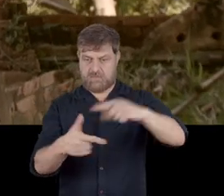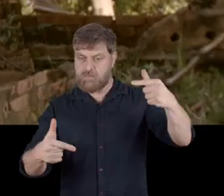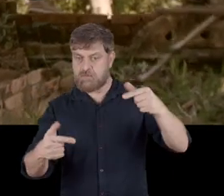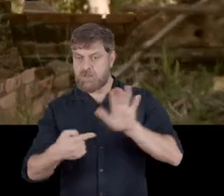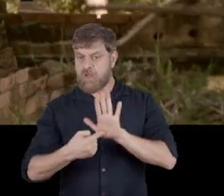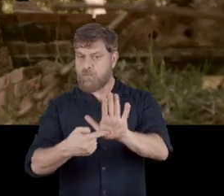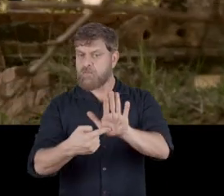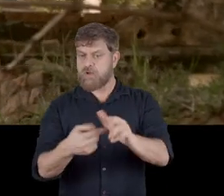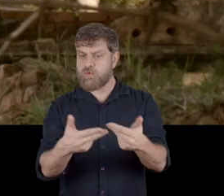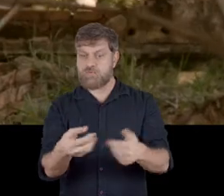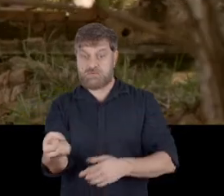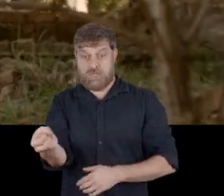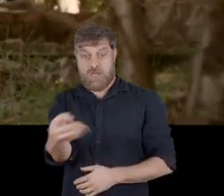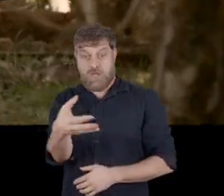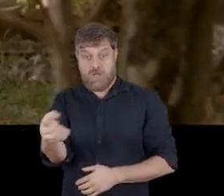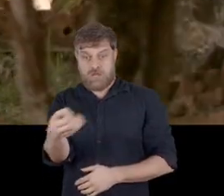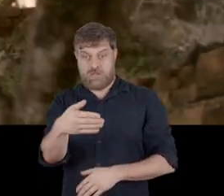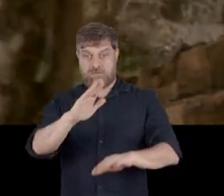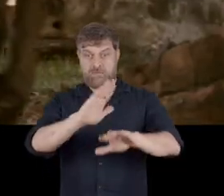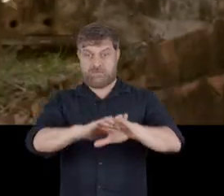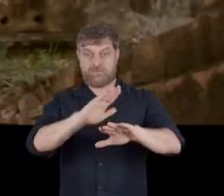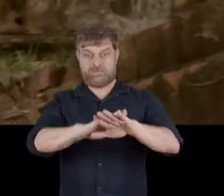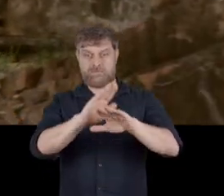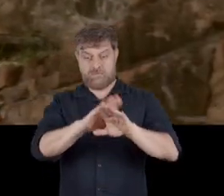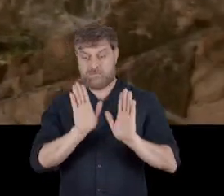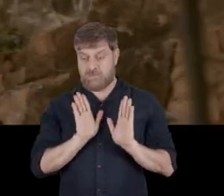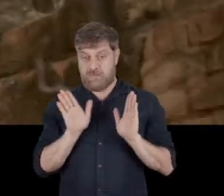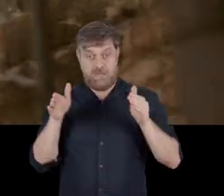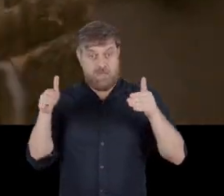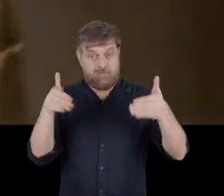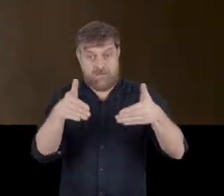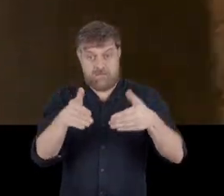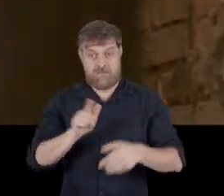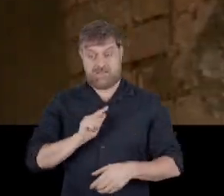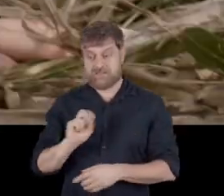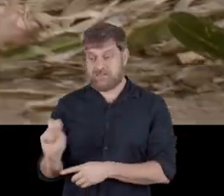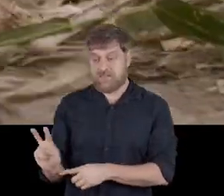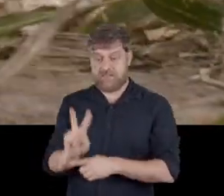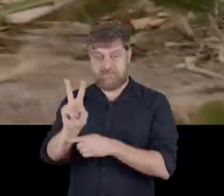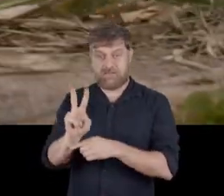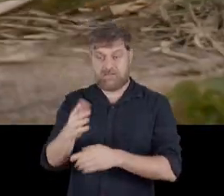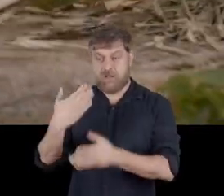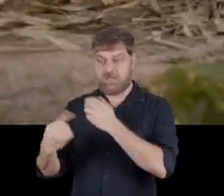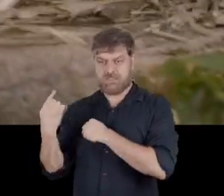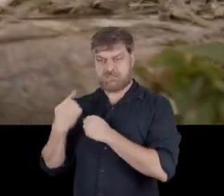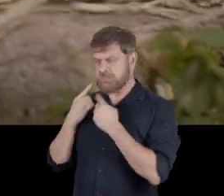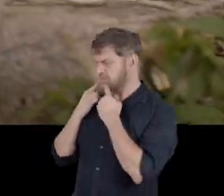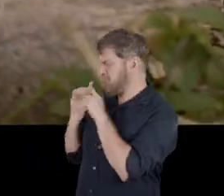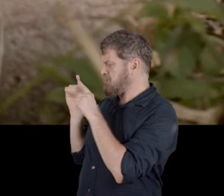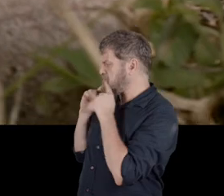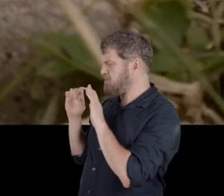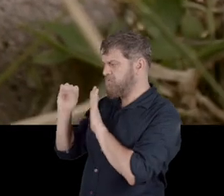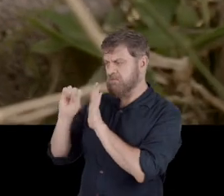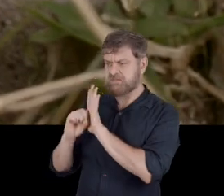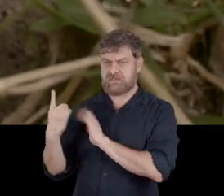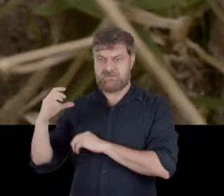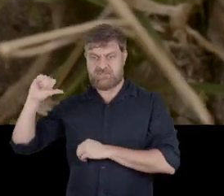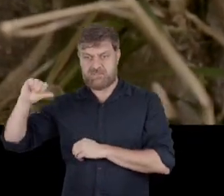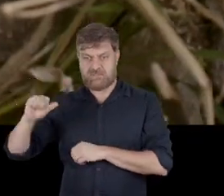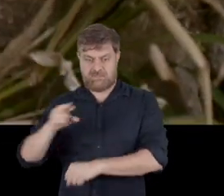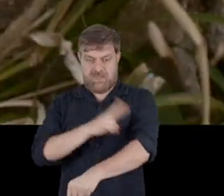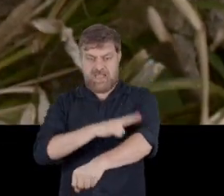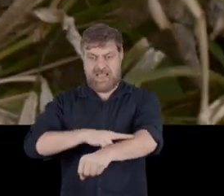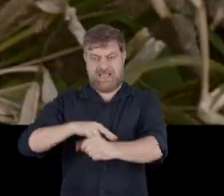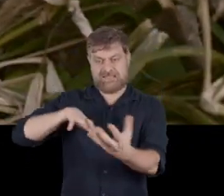Modernistas, o que que eles trazem que é um fato novo? Né? Uma produção que enfatiza e valoriza o que era mal visto ao longo do século